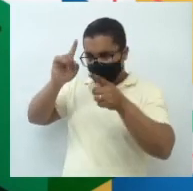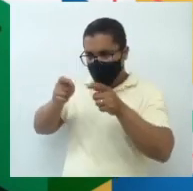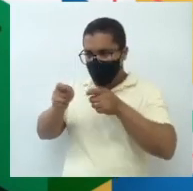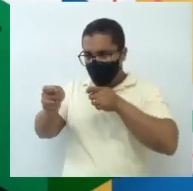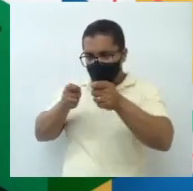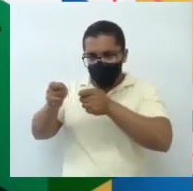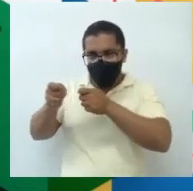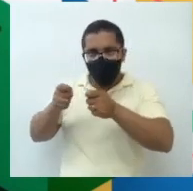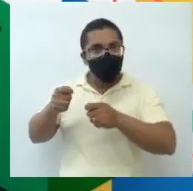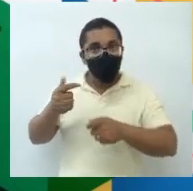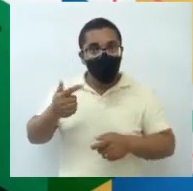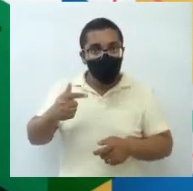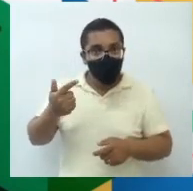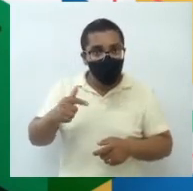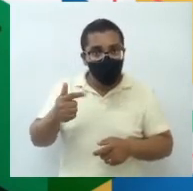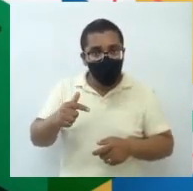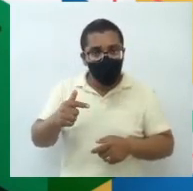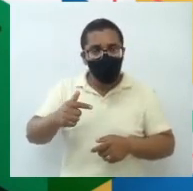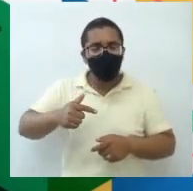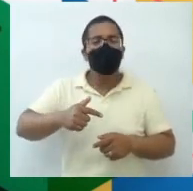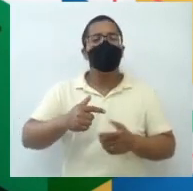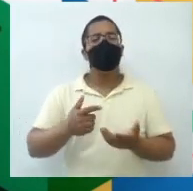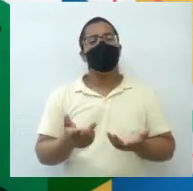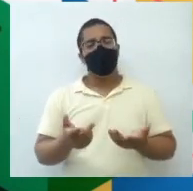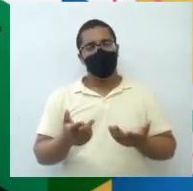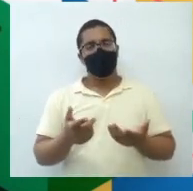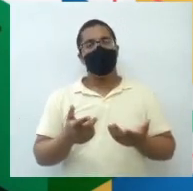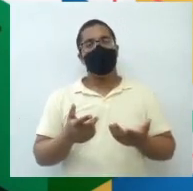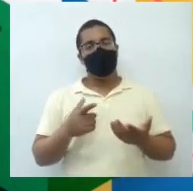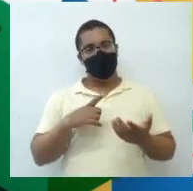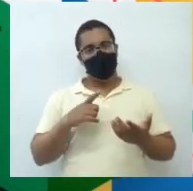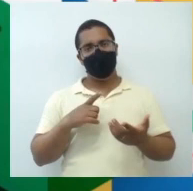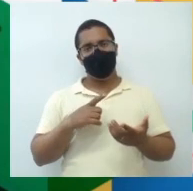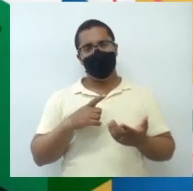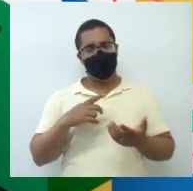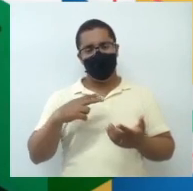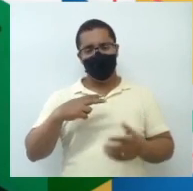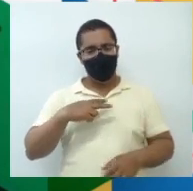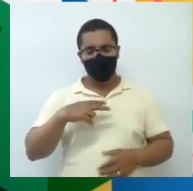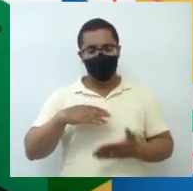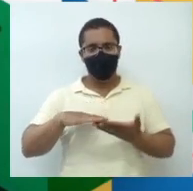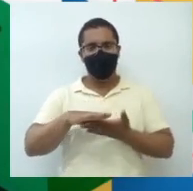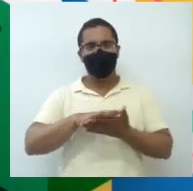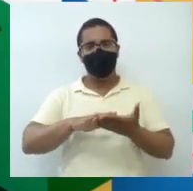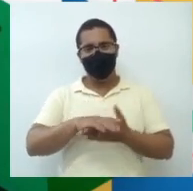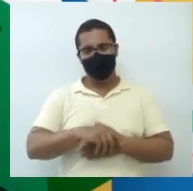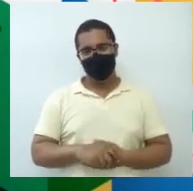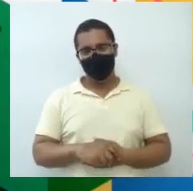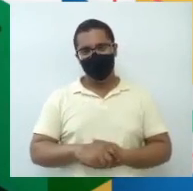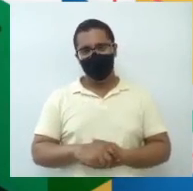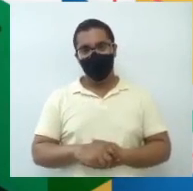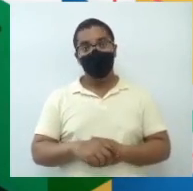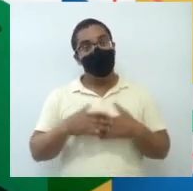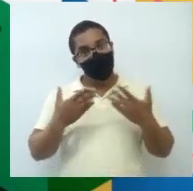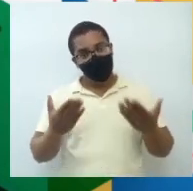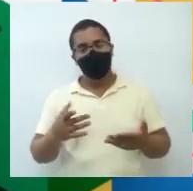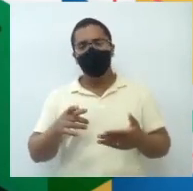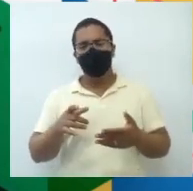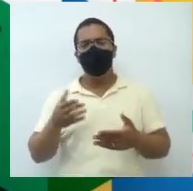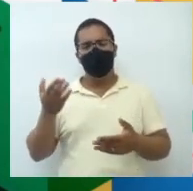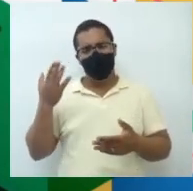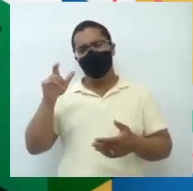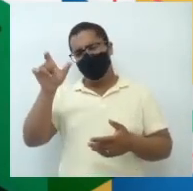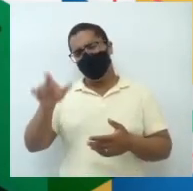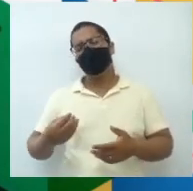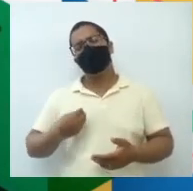fizesse a imposição dos seus conceitos ideológicos é então consequentemente ele por ele viver em uma